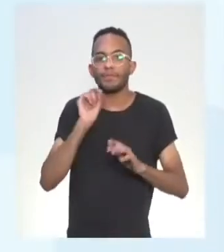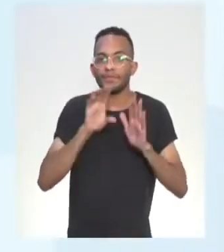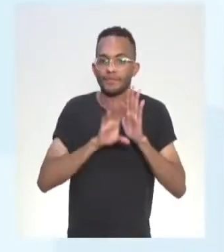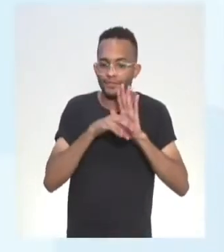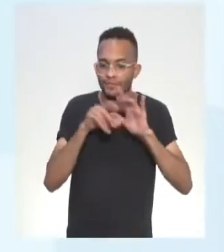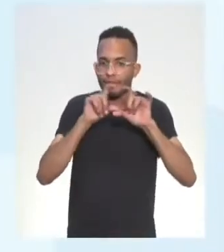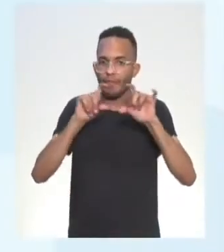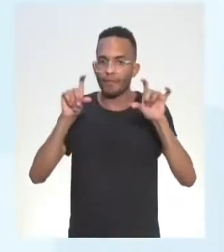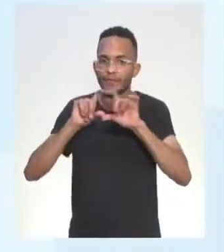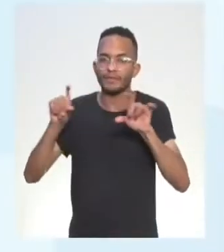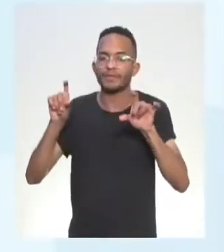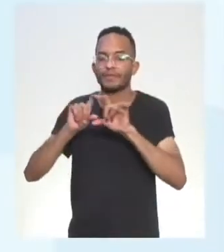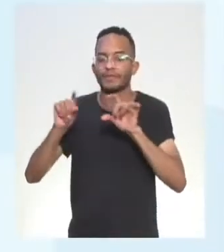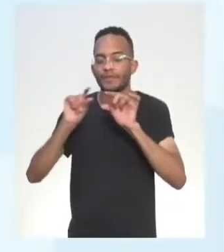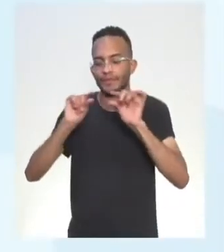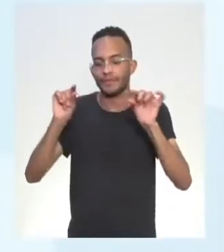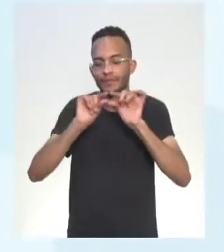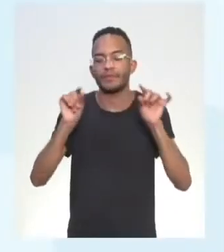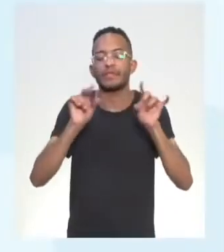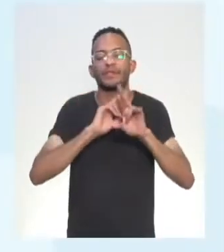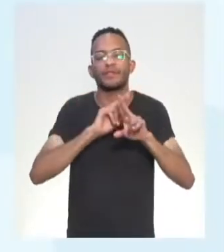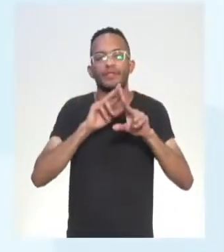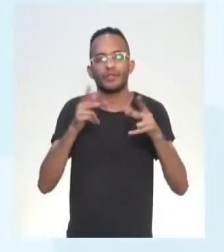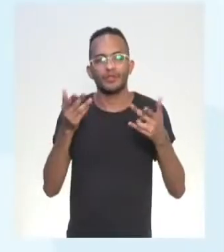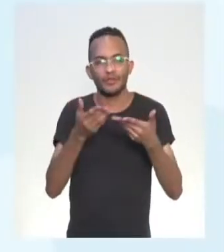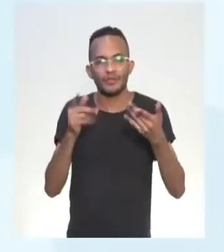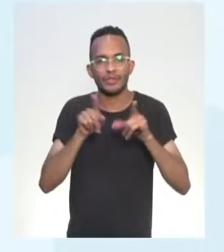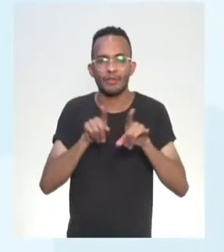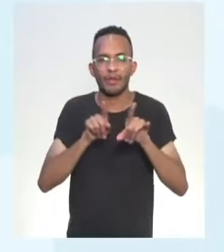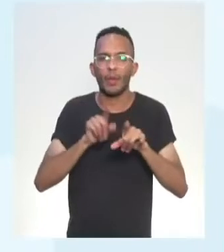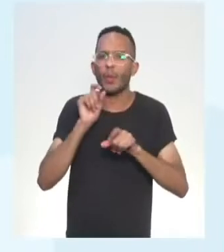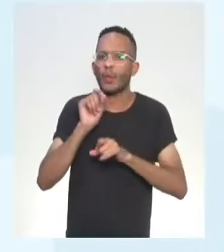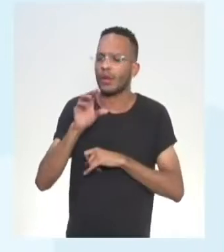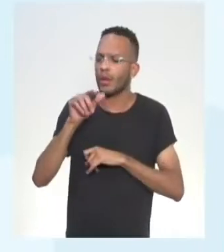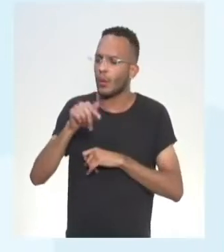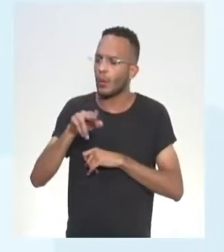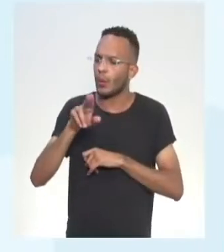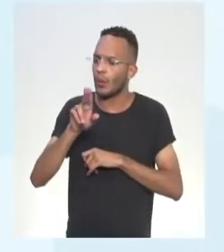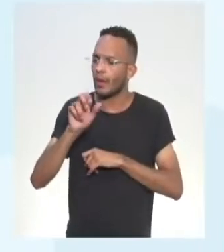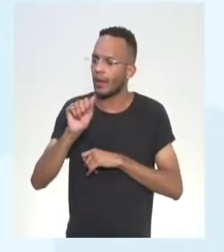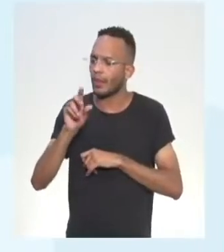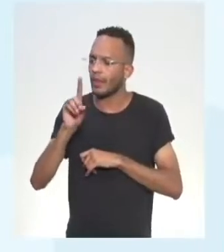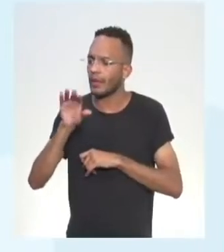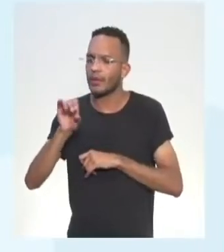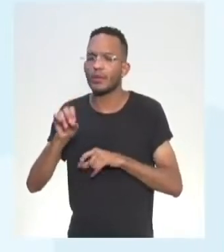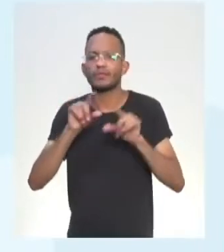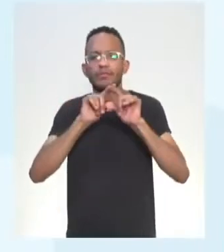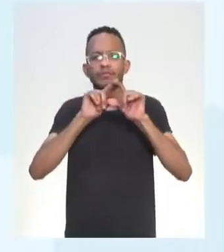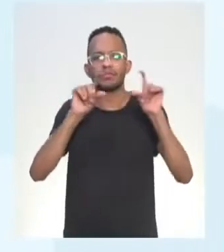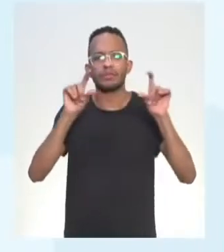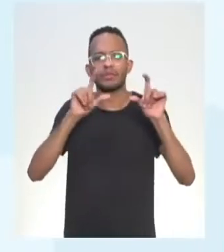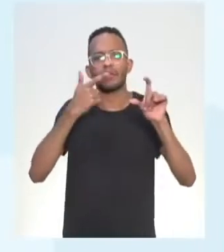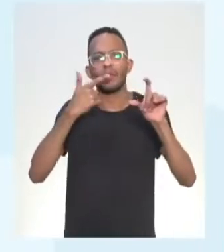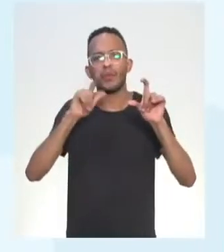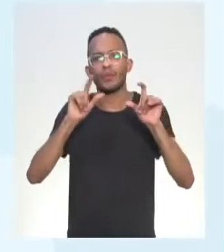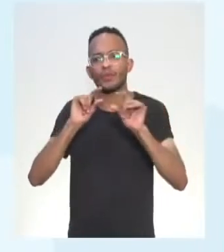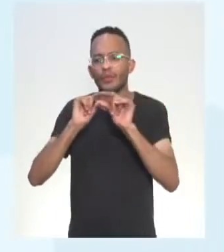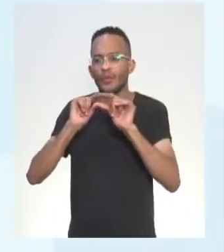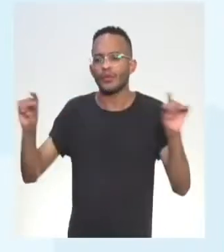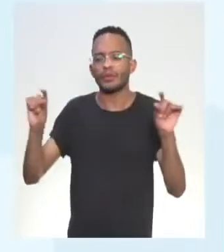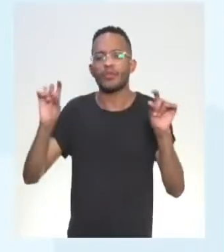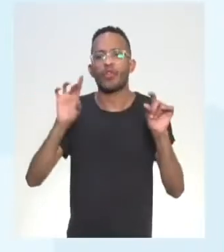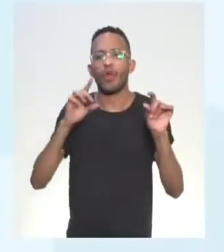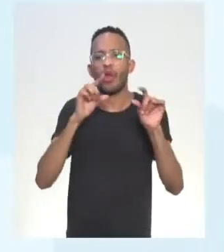de quadrinhos e tirinhas. Então, a gente vai fazer diferencial entre um e o outro. Presença de humor, ironia e crítica